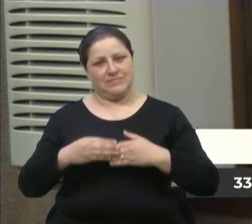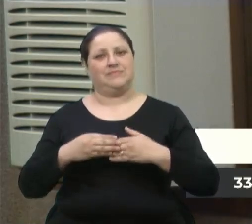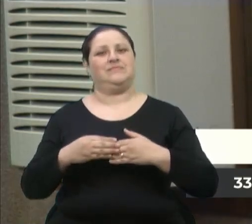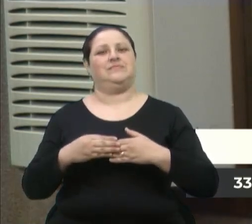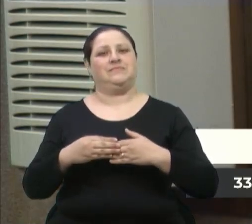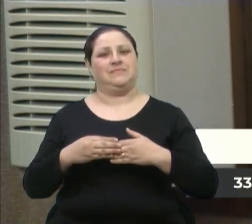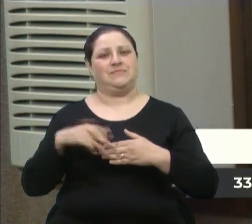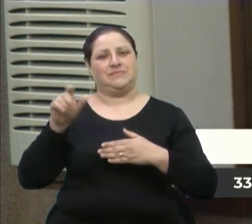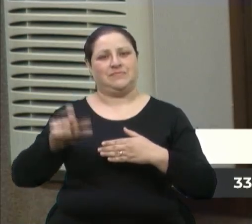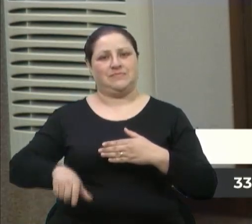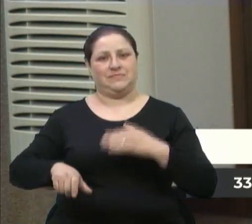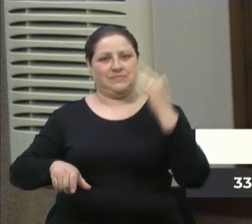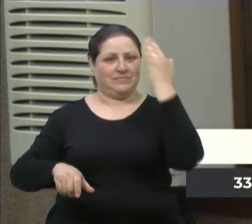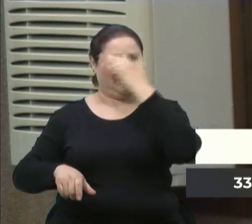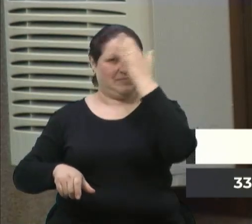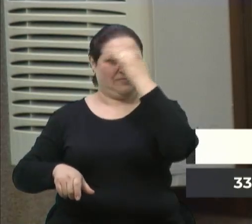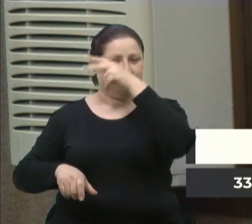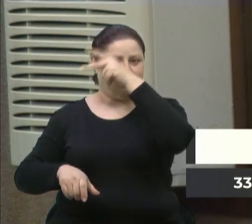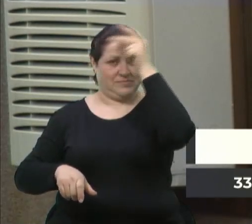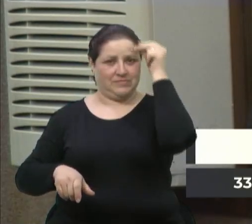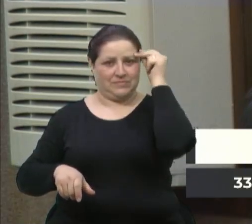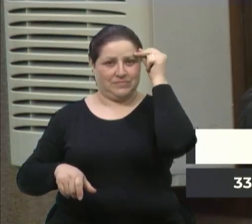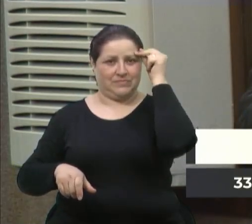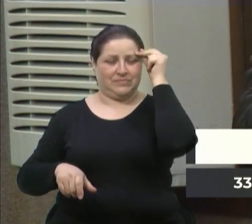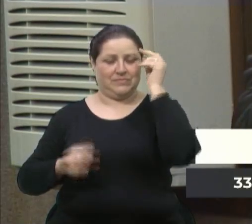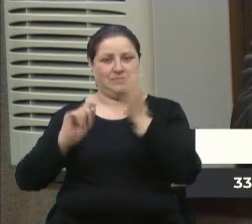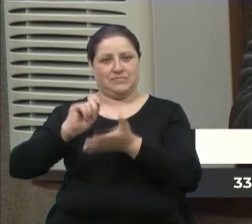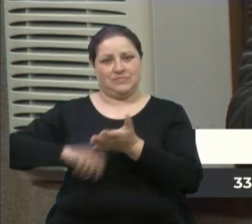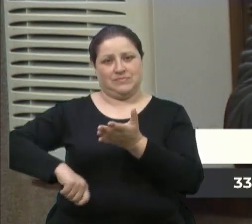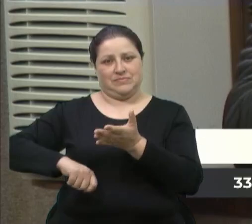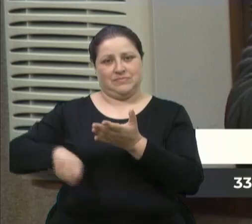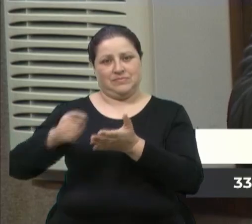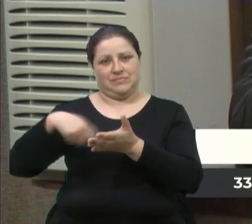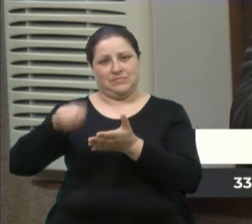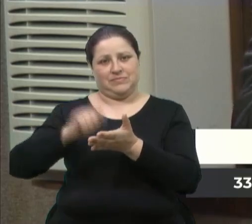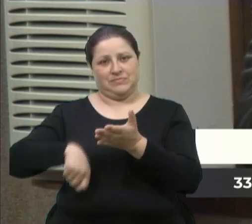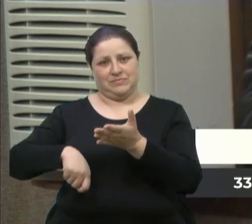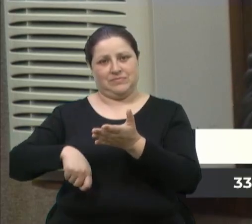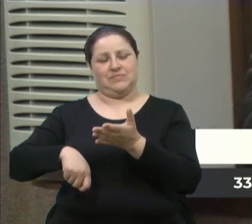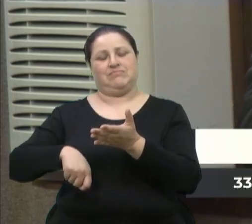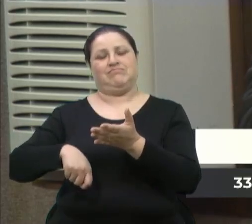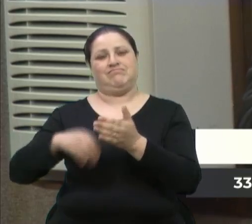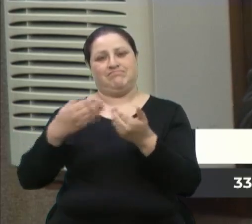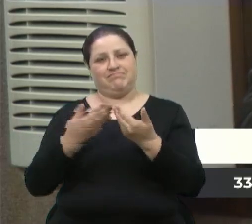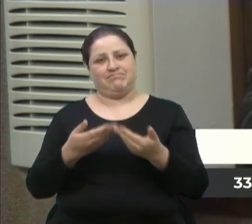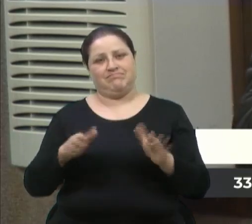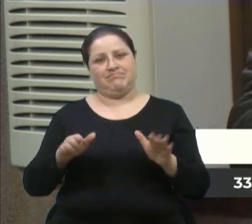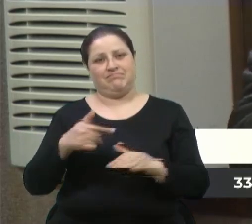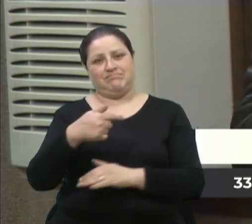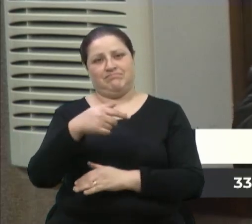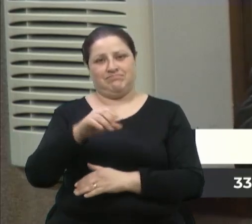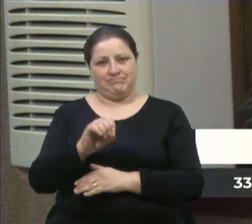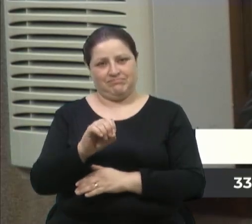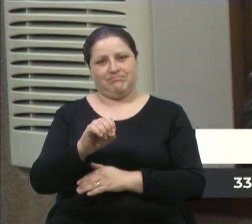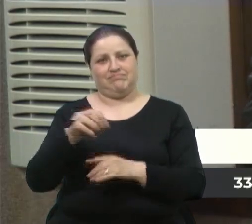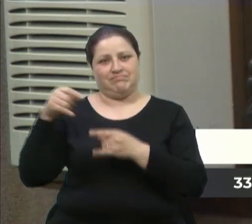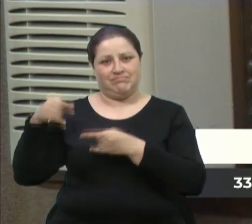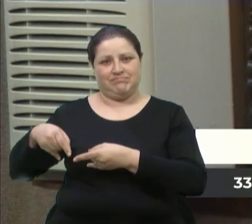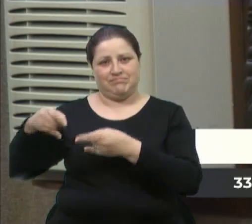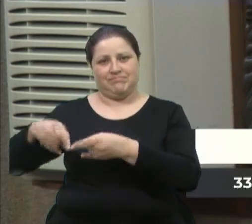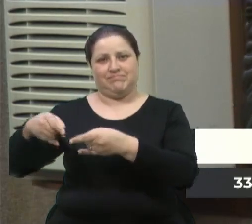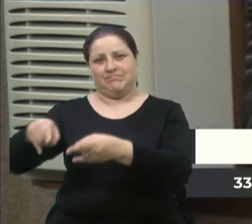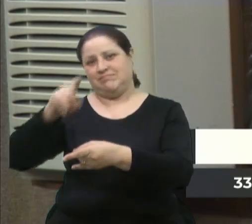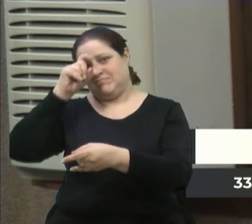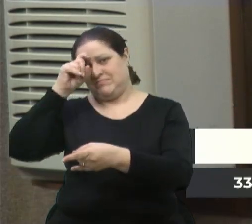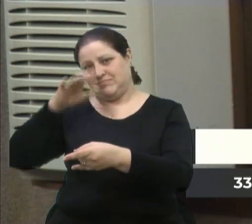ao prefeito Adilode Domênico pela assinatura do termo, então, de abertura dos 70 leitos do Hospital Geral. É